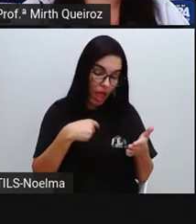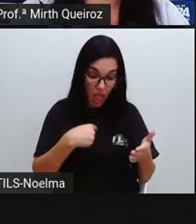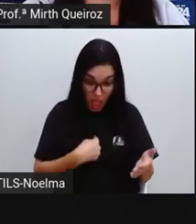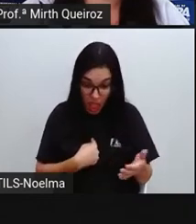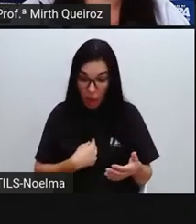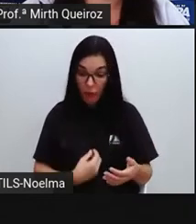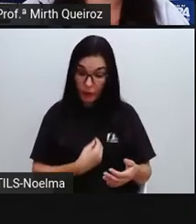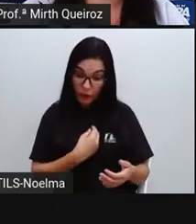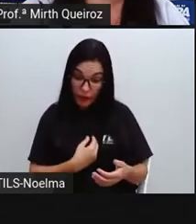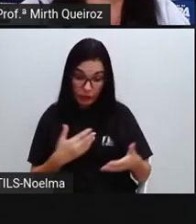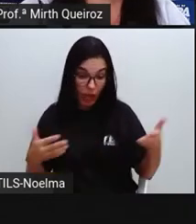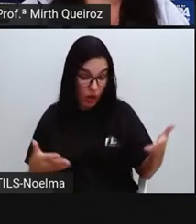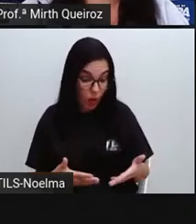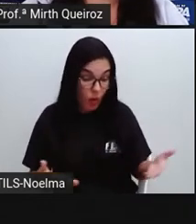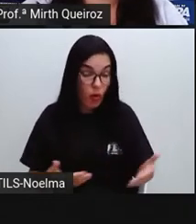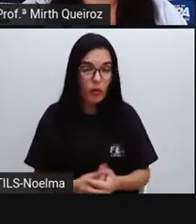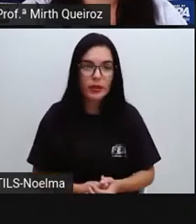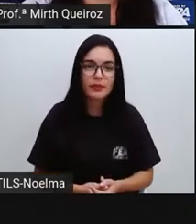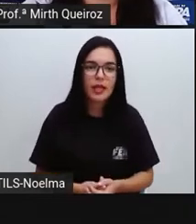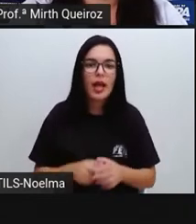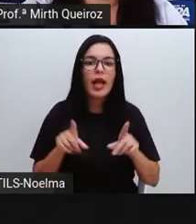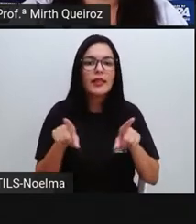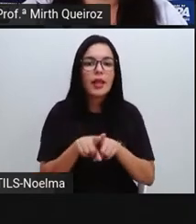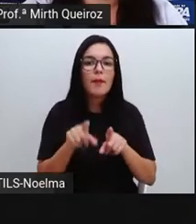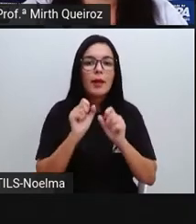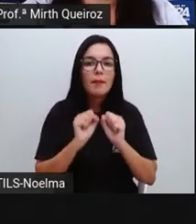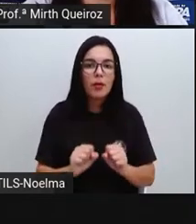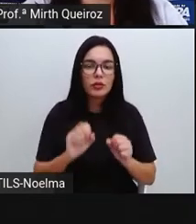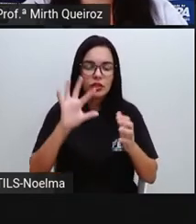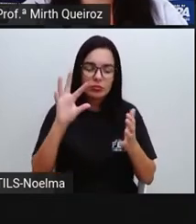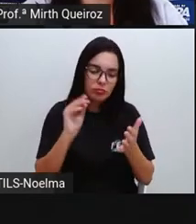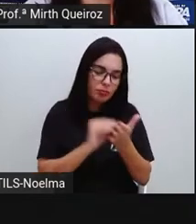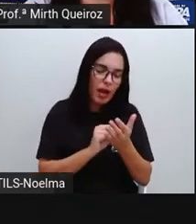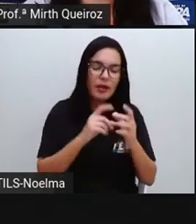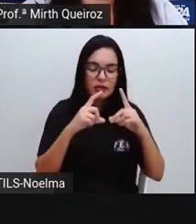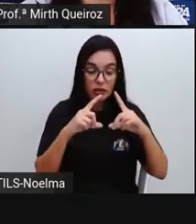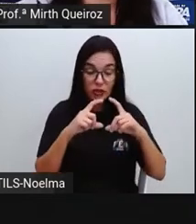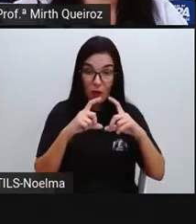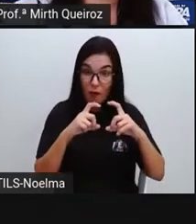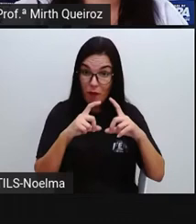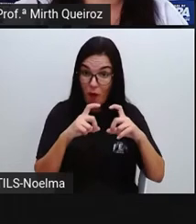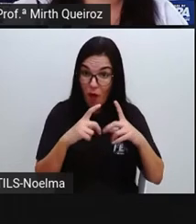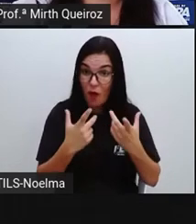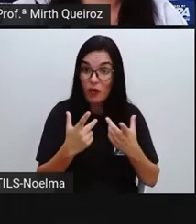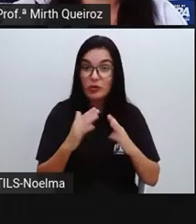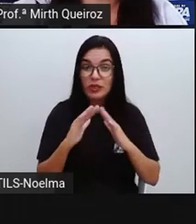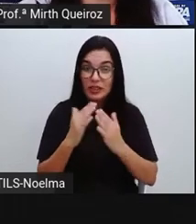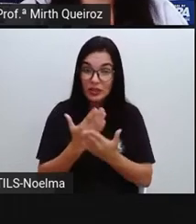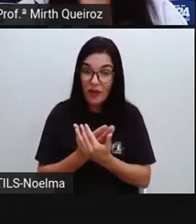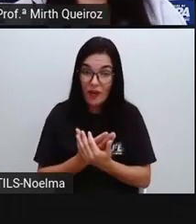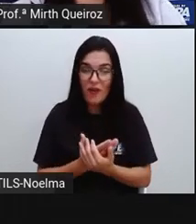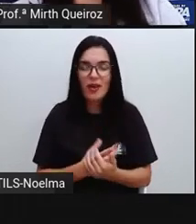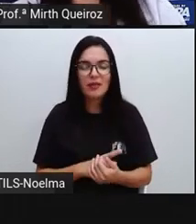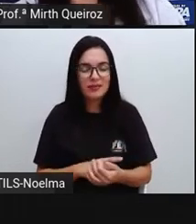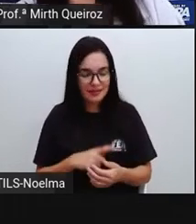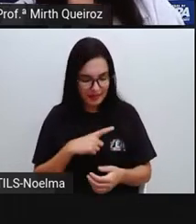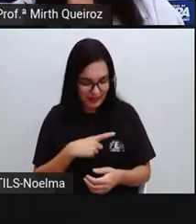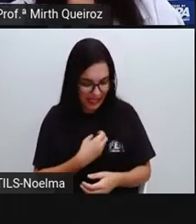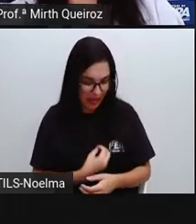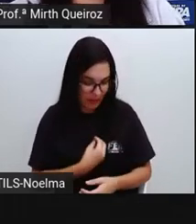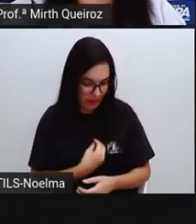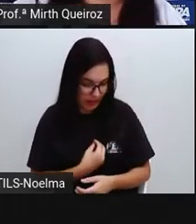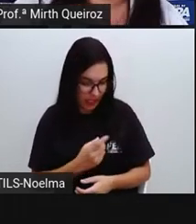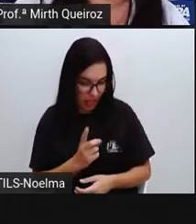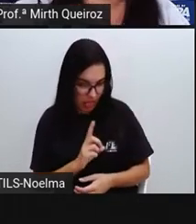estou passando no momento. Registrar alguma recordação ou algum fato que marcou na escola, nesse formato